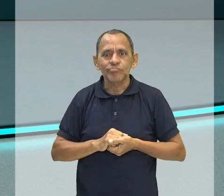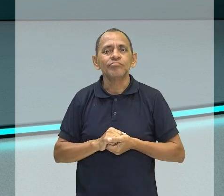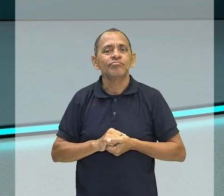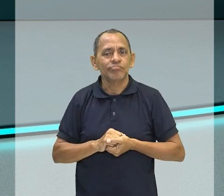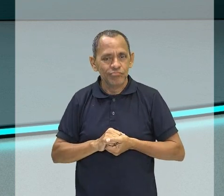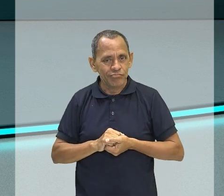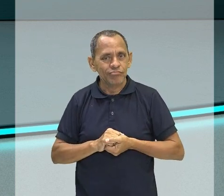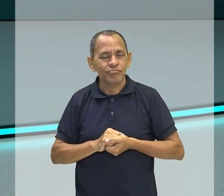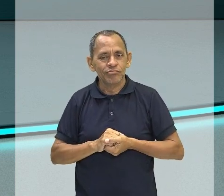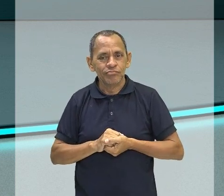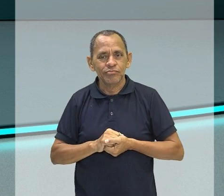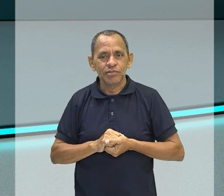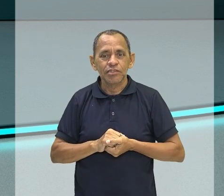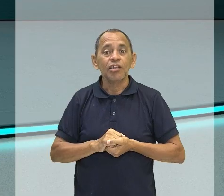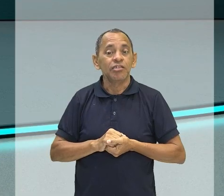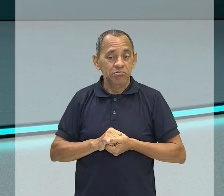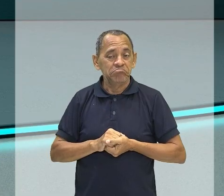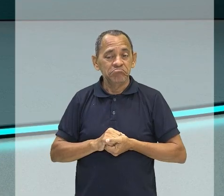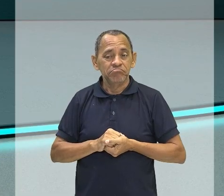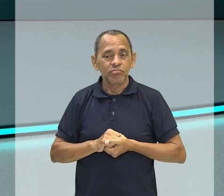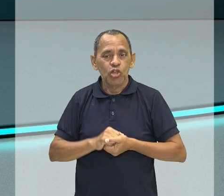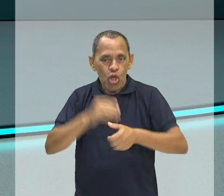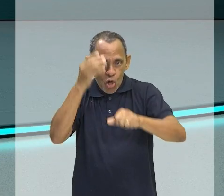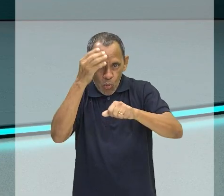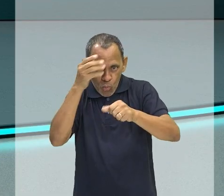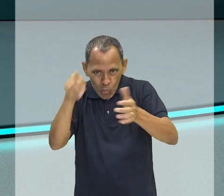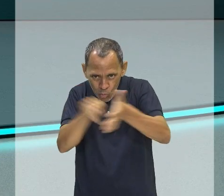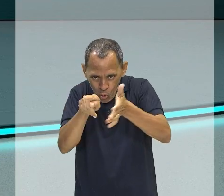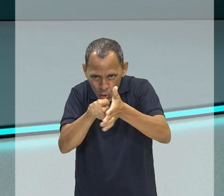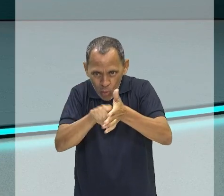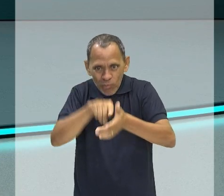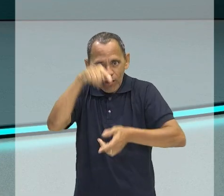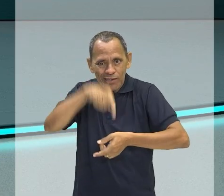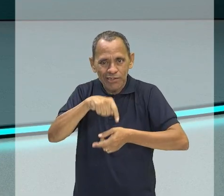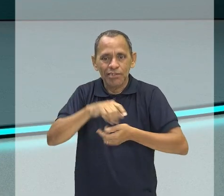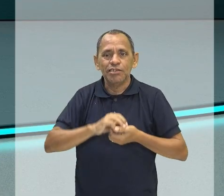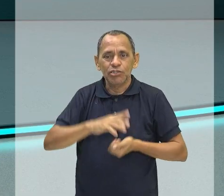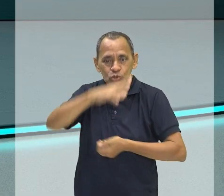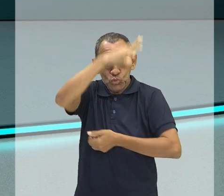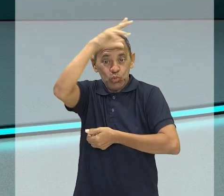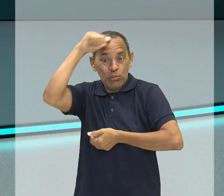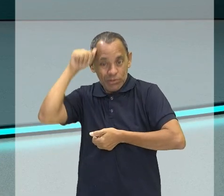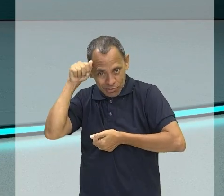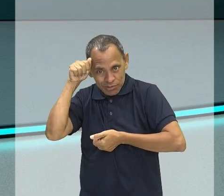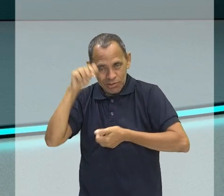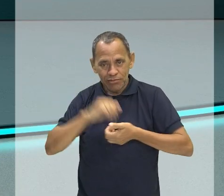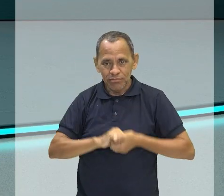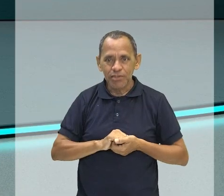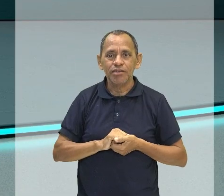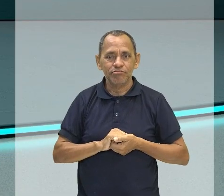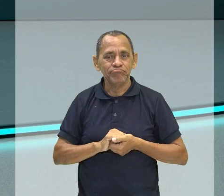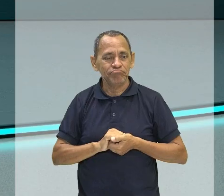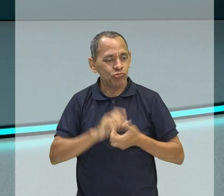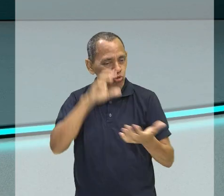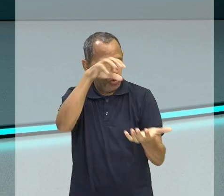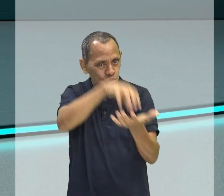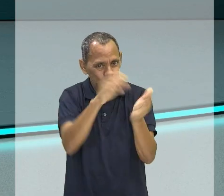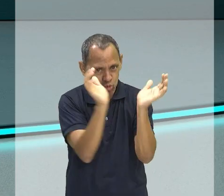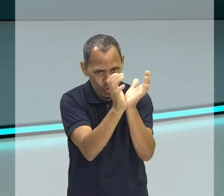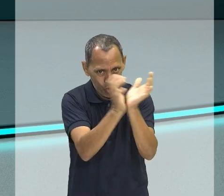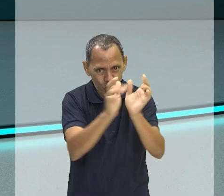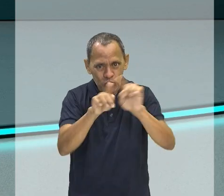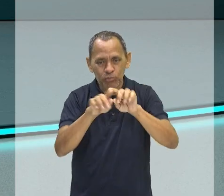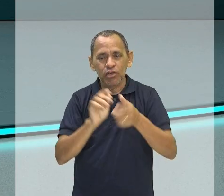atletas amazonenses e eles fazem parte ali da Federação Brasileira de Karatê, tá